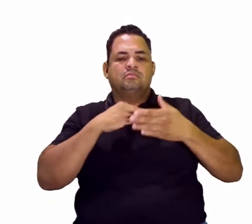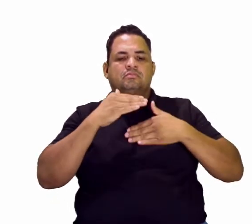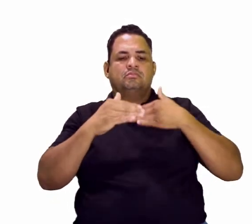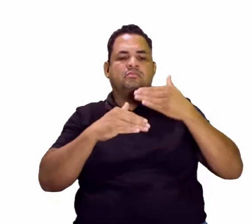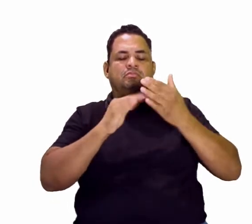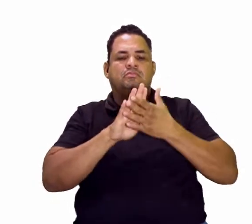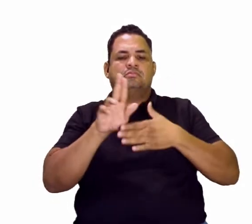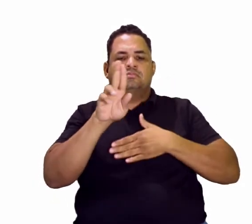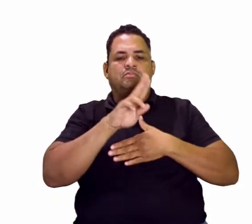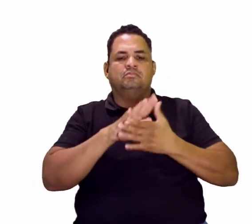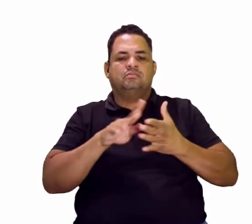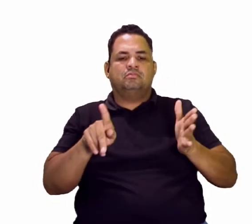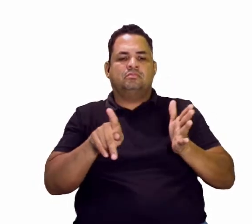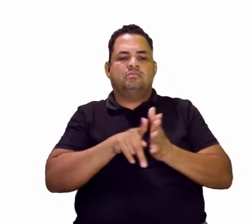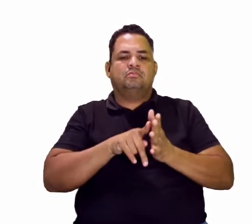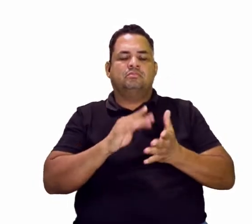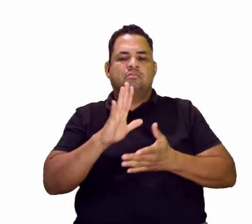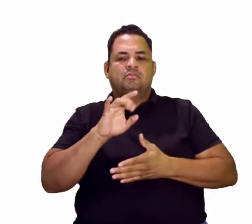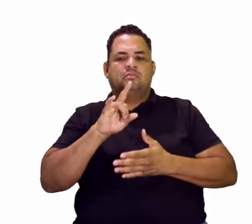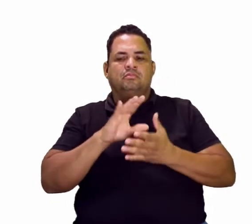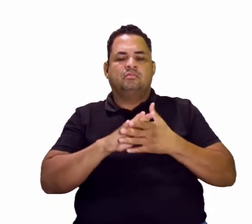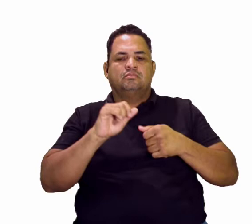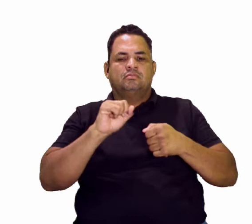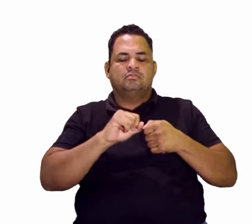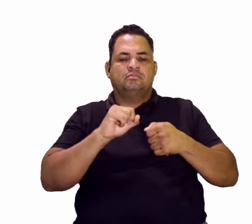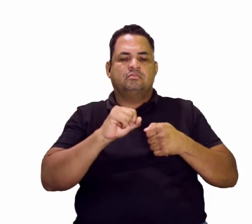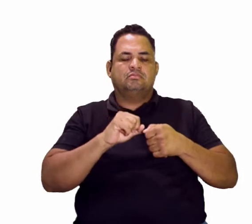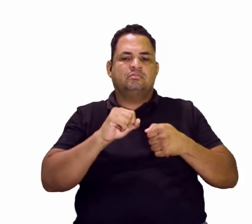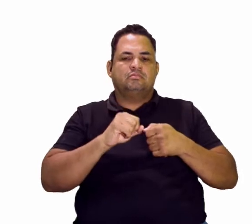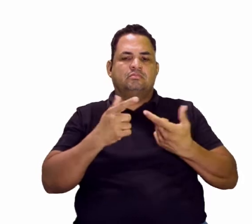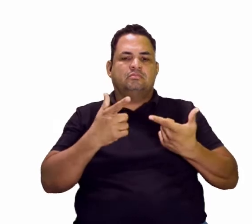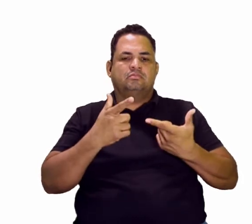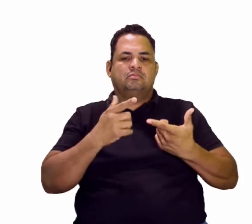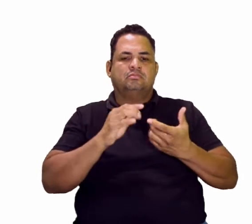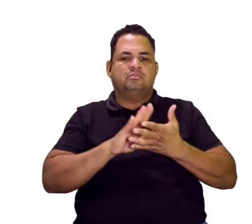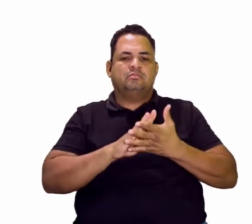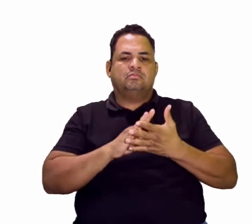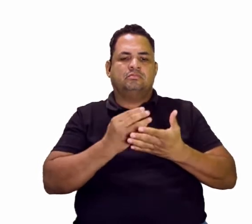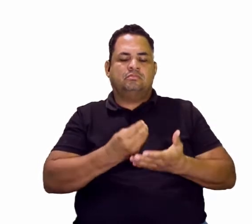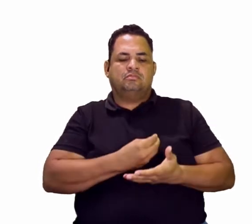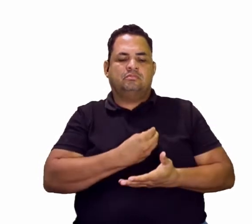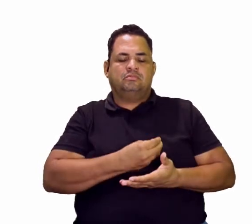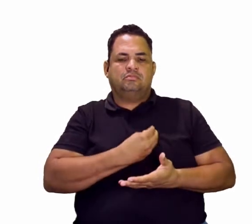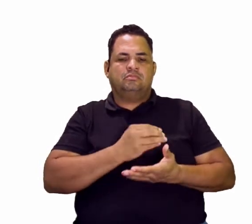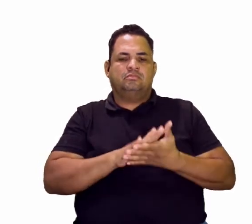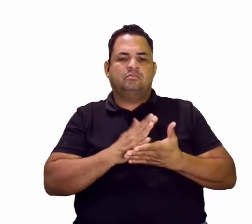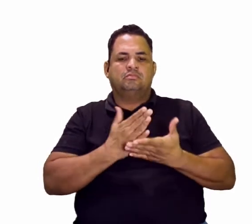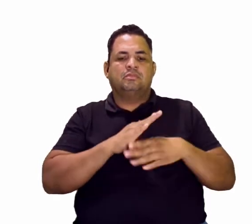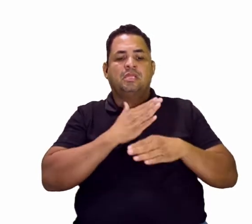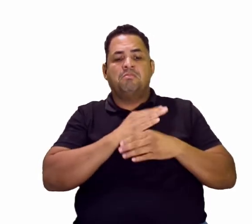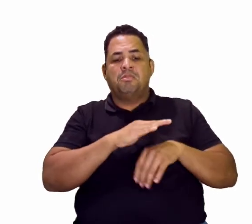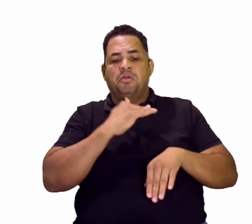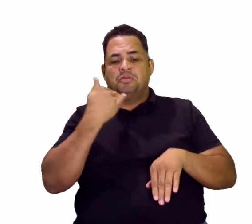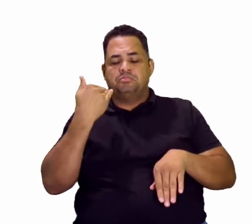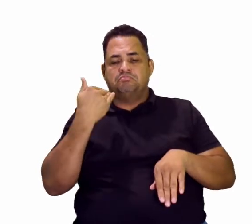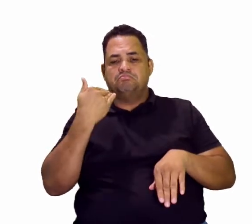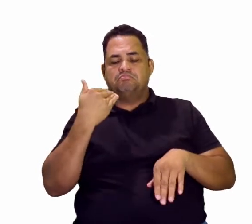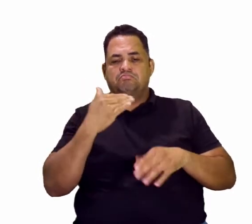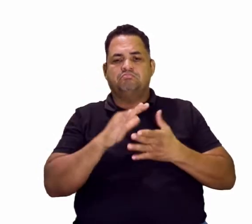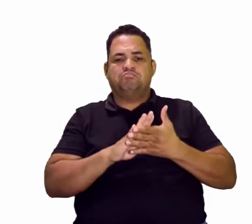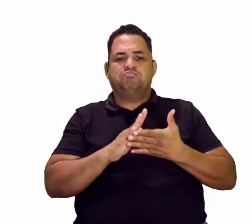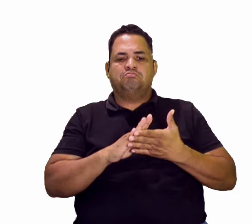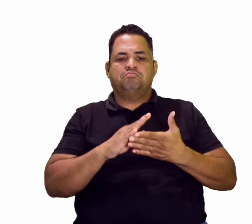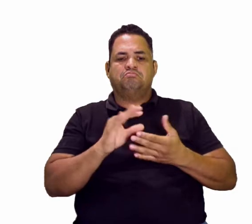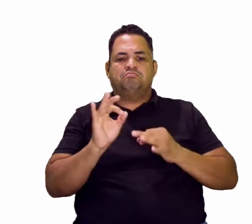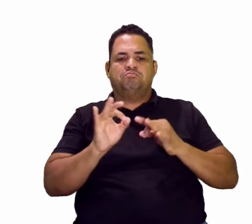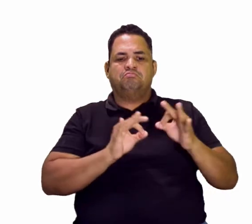multiplicar usando as suas próprias sintetizações e faz com que esse ser que ele está parasitando acabe morrendo com